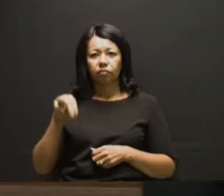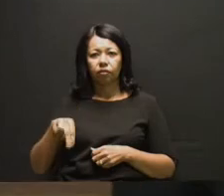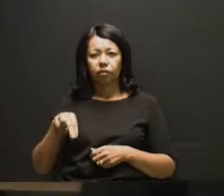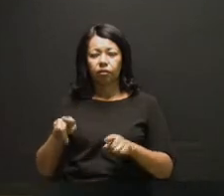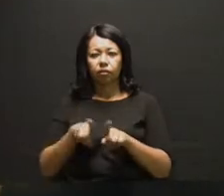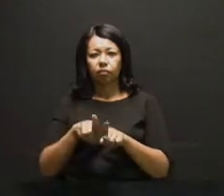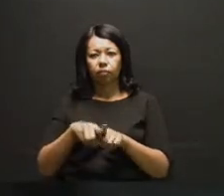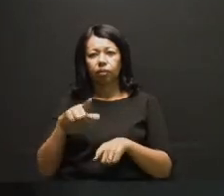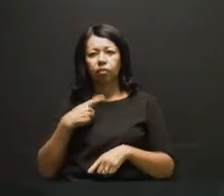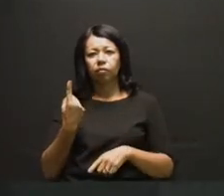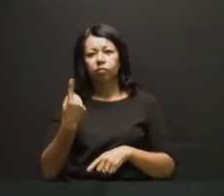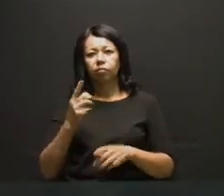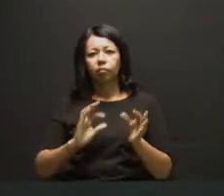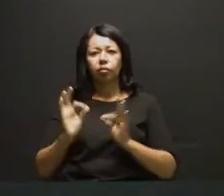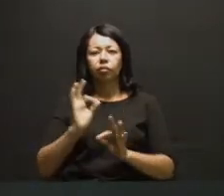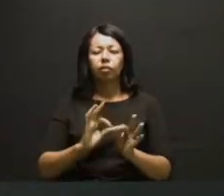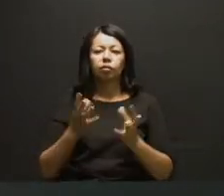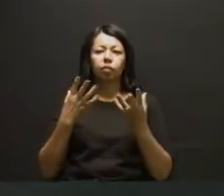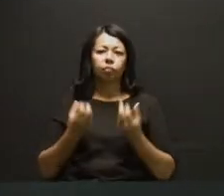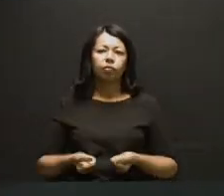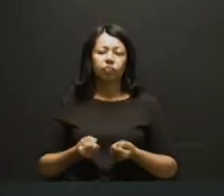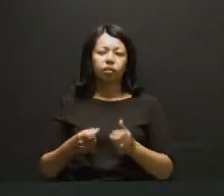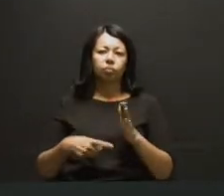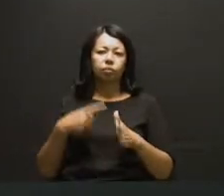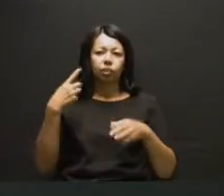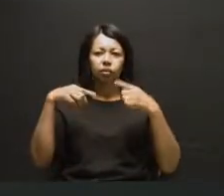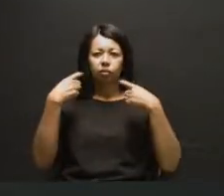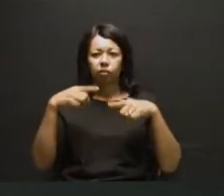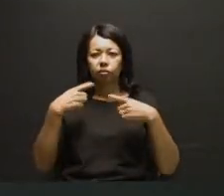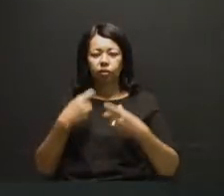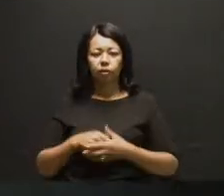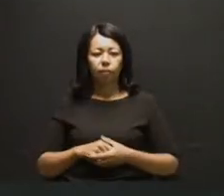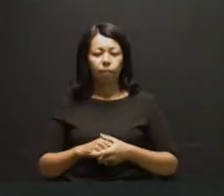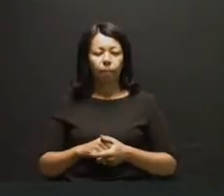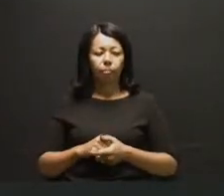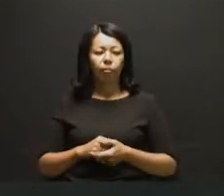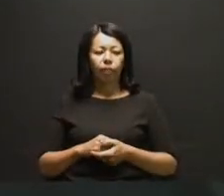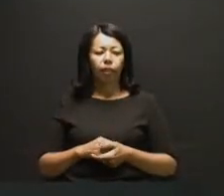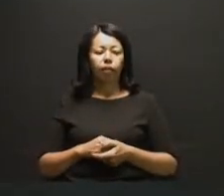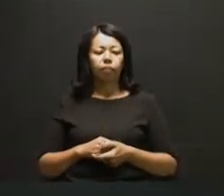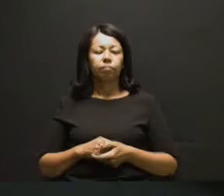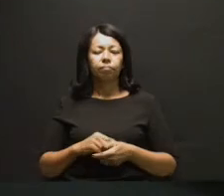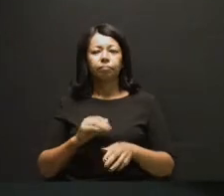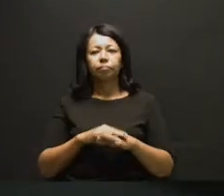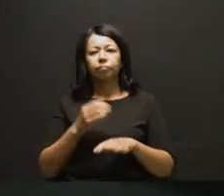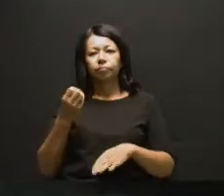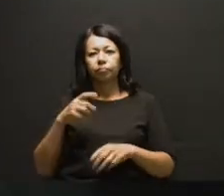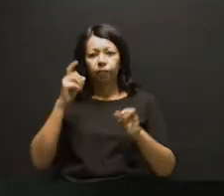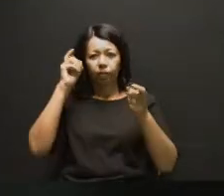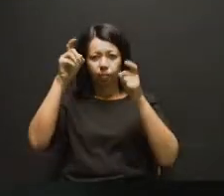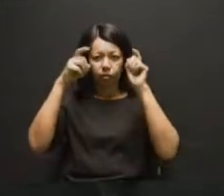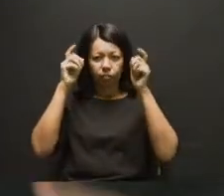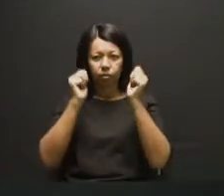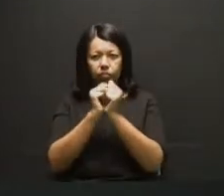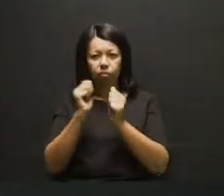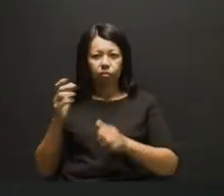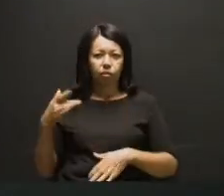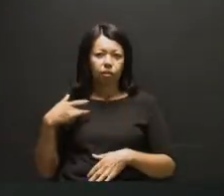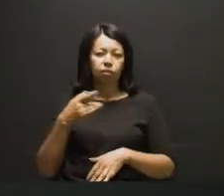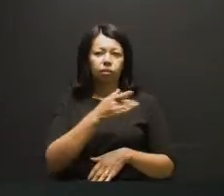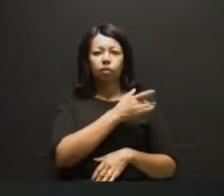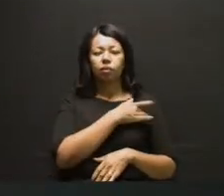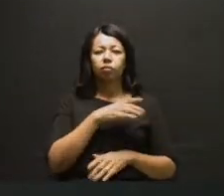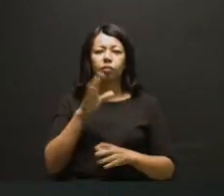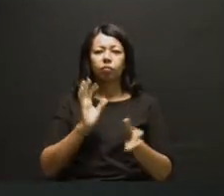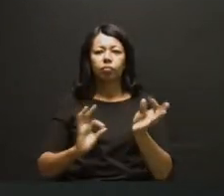também teve um projeto de lei aprovado em primeira discussão mais uma vez a preocupação com a saúde este